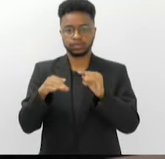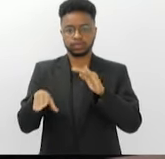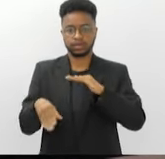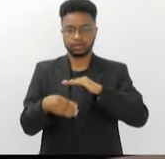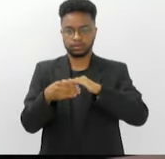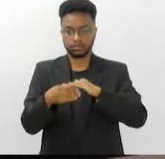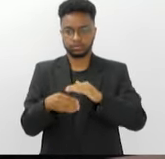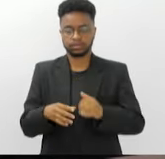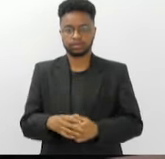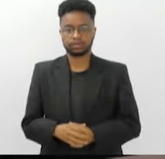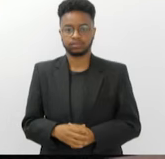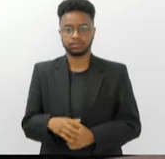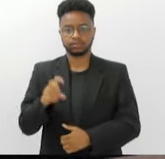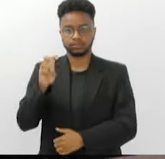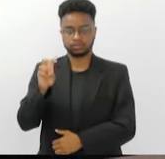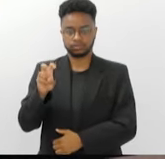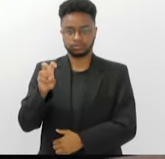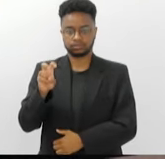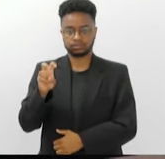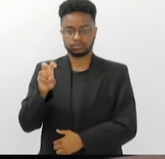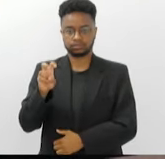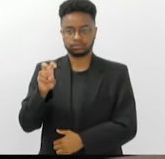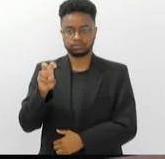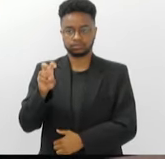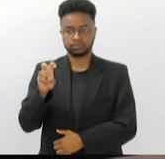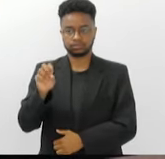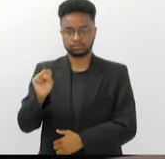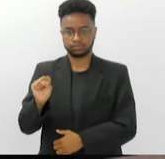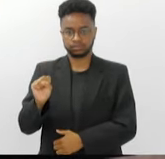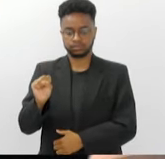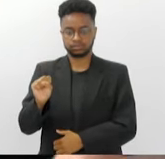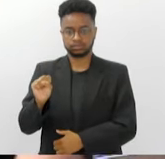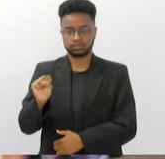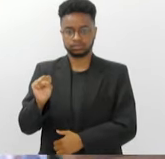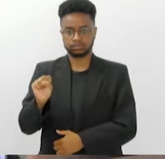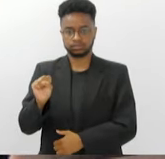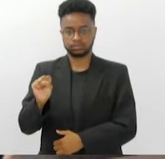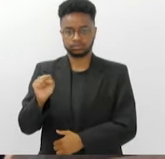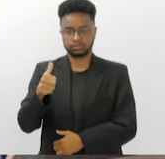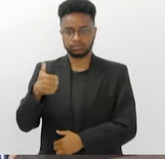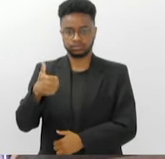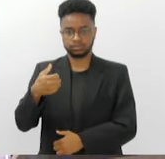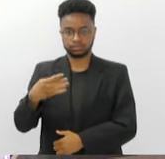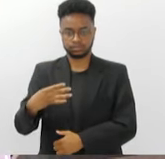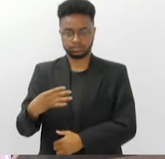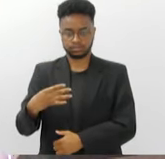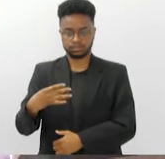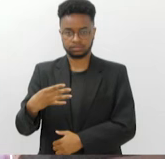emendas 5, 8, 14,